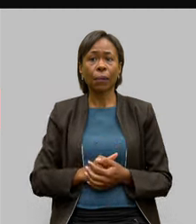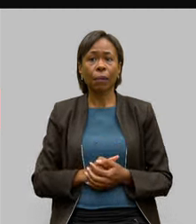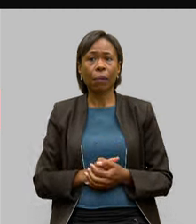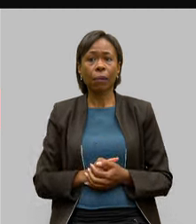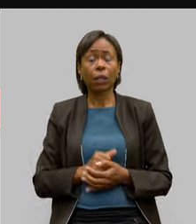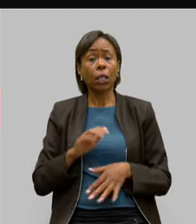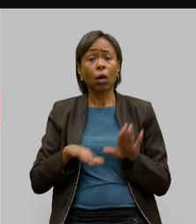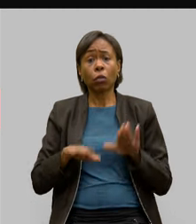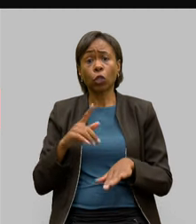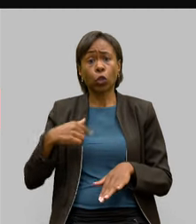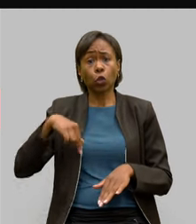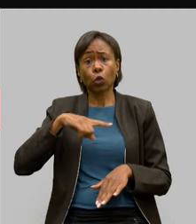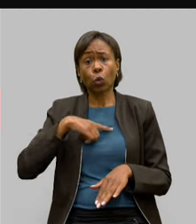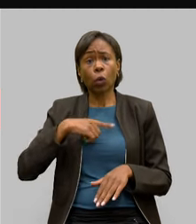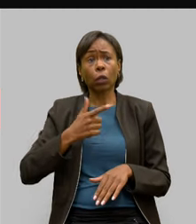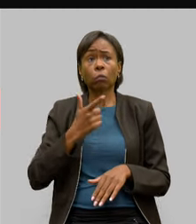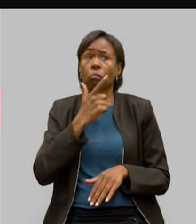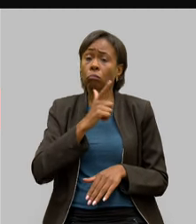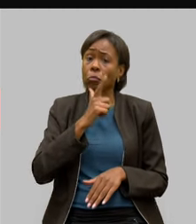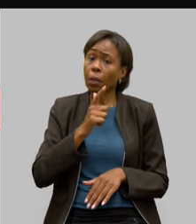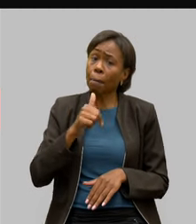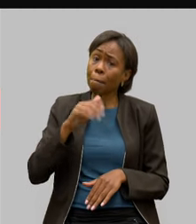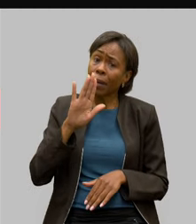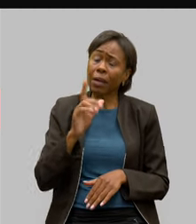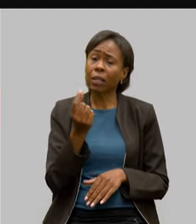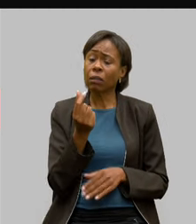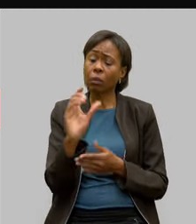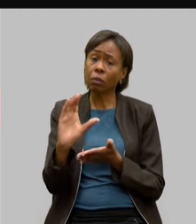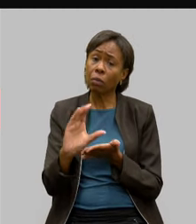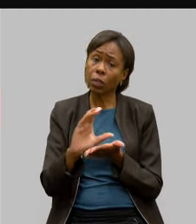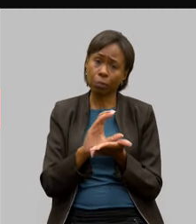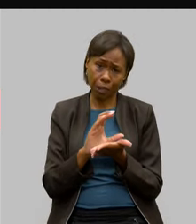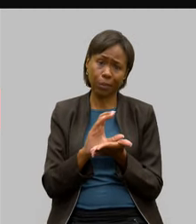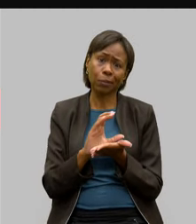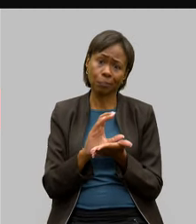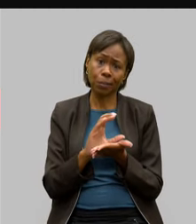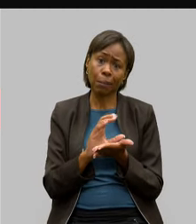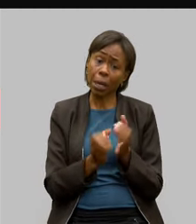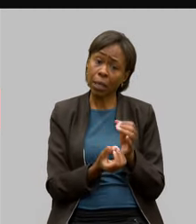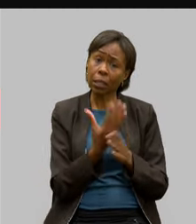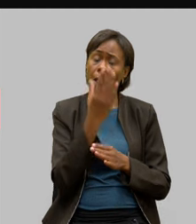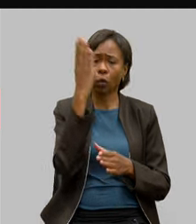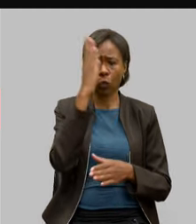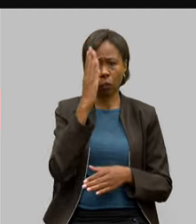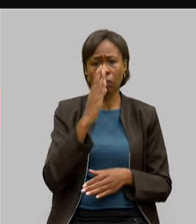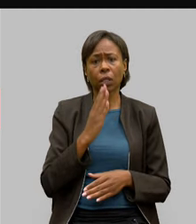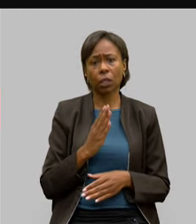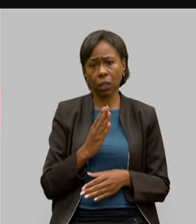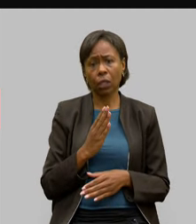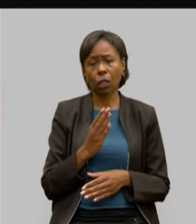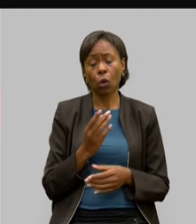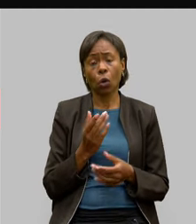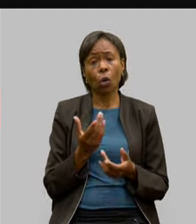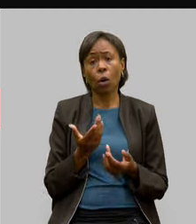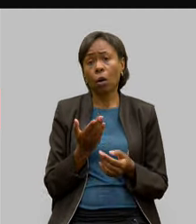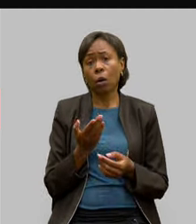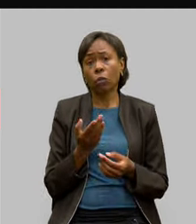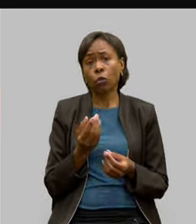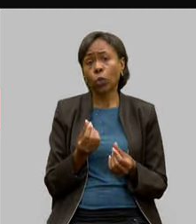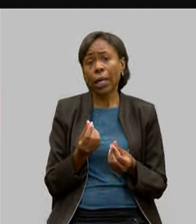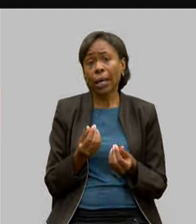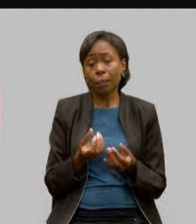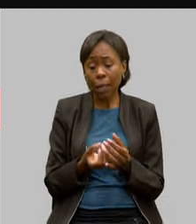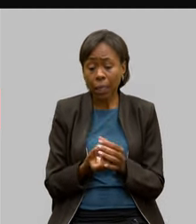consiga mais investimento para poder fazer no Brasil aqui eh o investimento mesmo na produção de